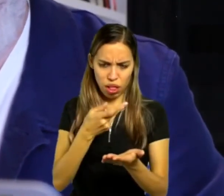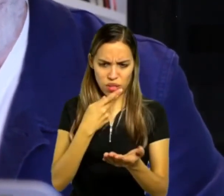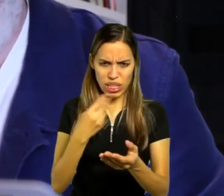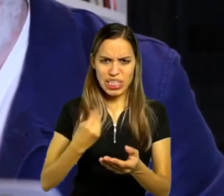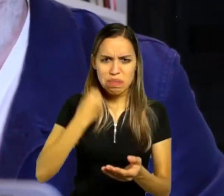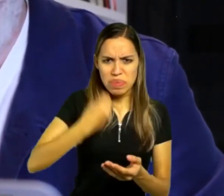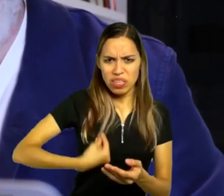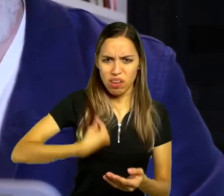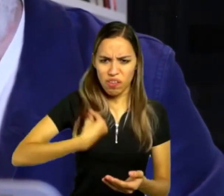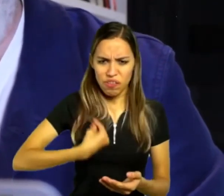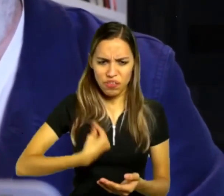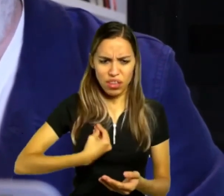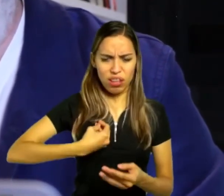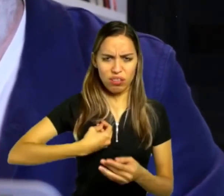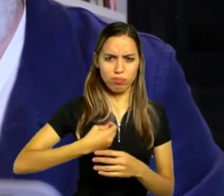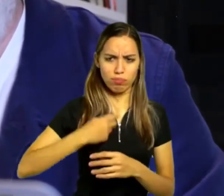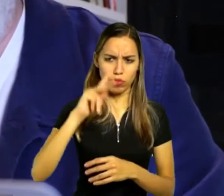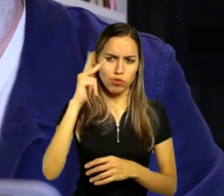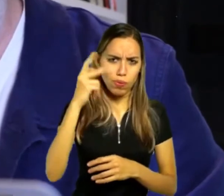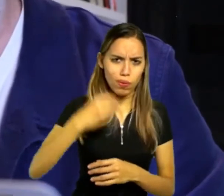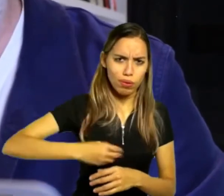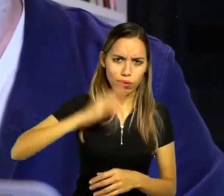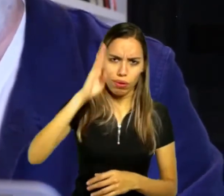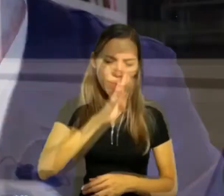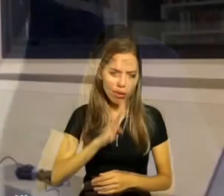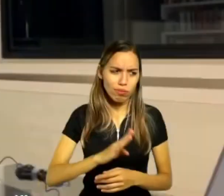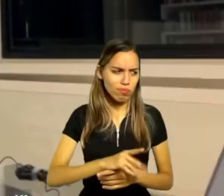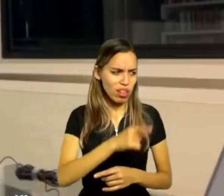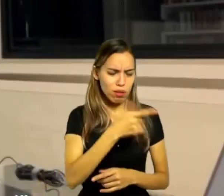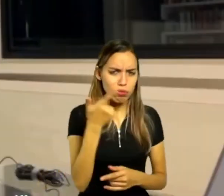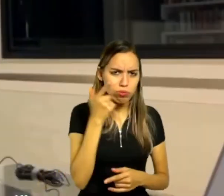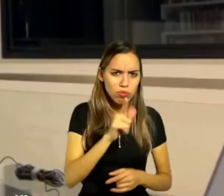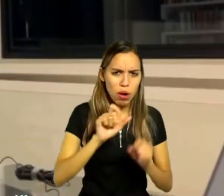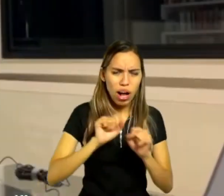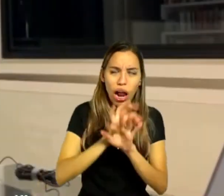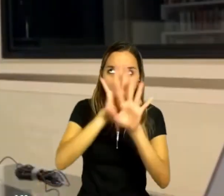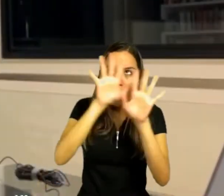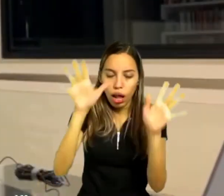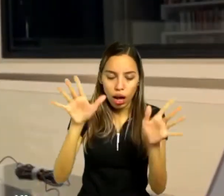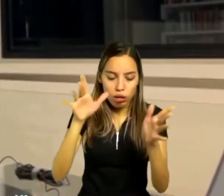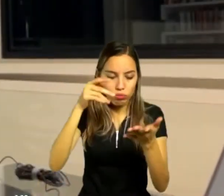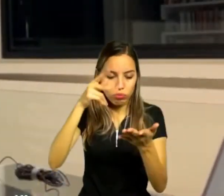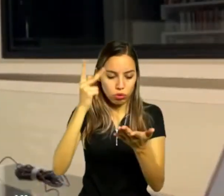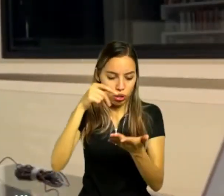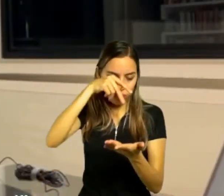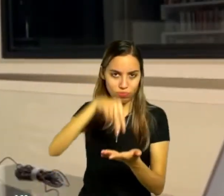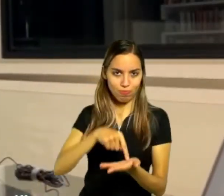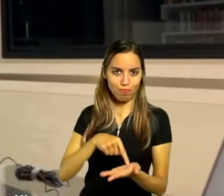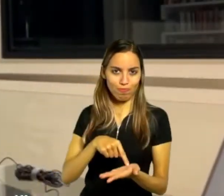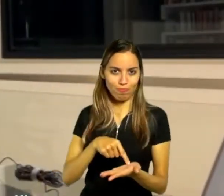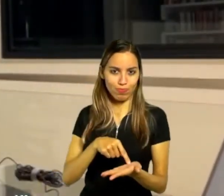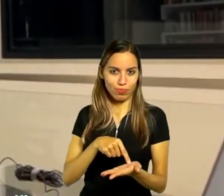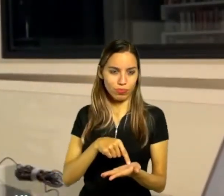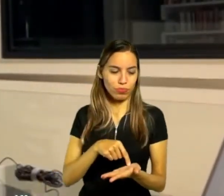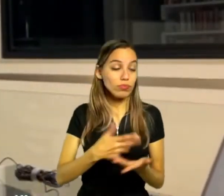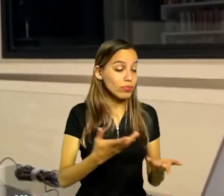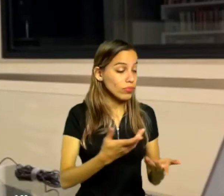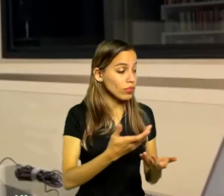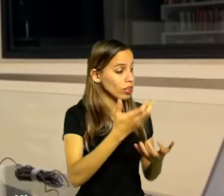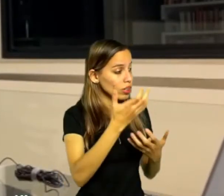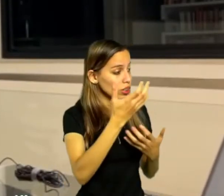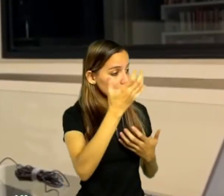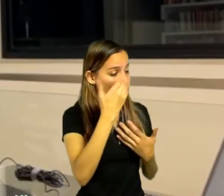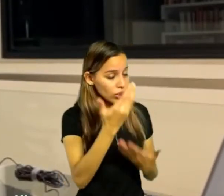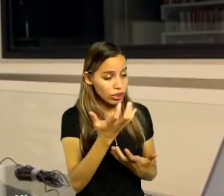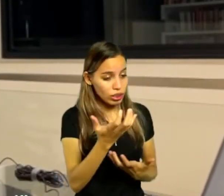você conseguiu colocar aqui com tanta clareza. Então, antes de terminar, eu queria passar a palavra para você e te agradecer muito, não